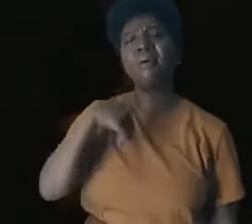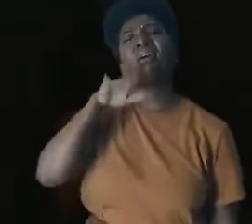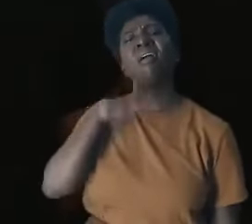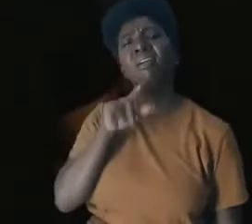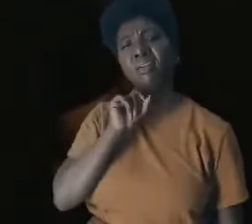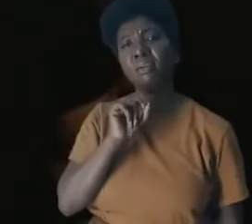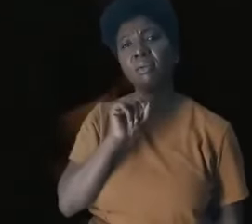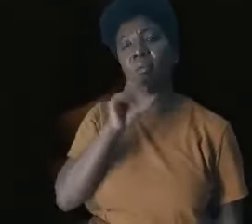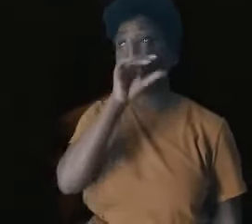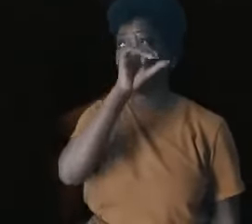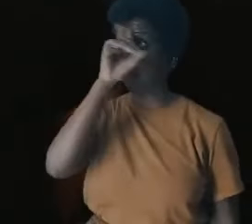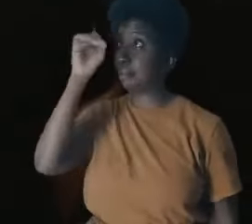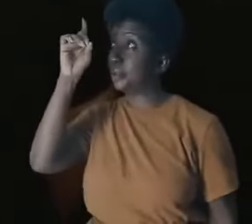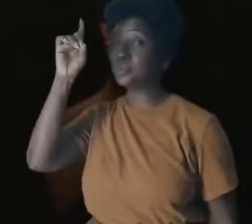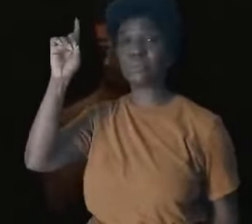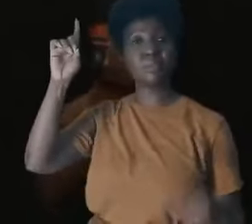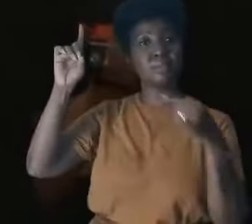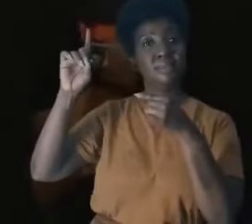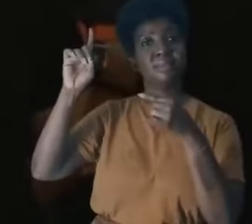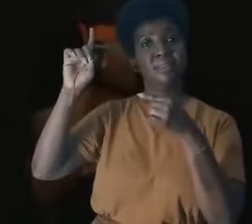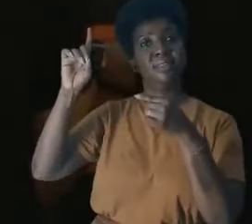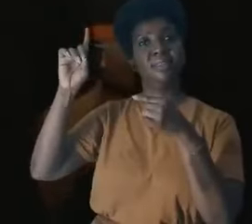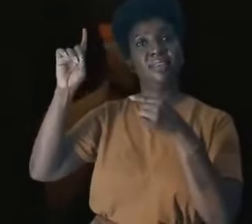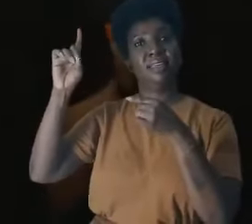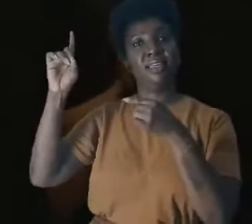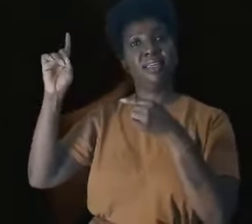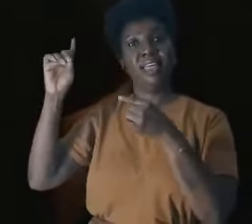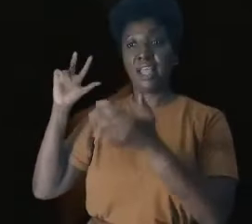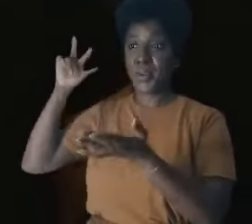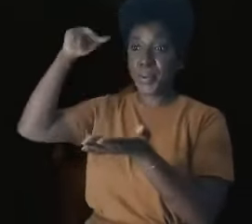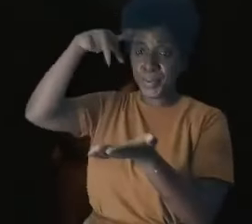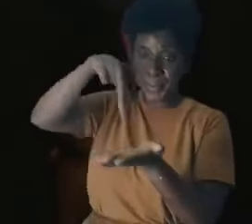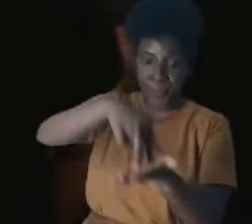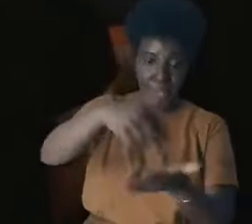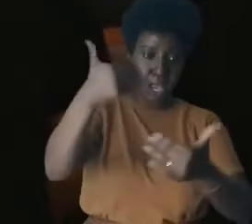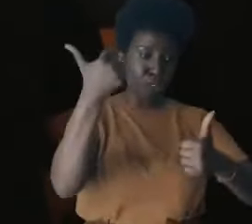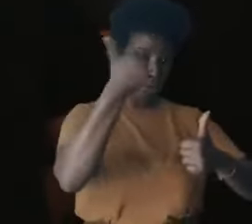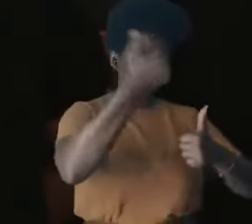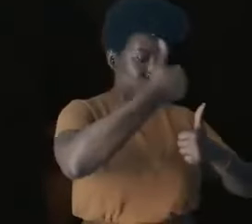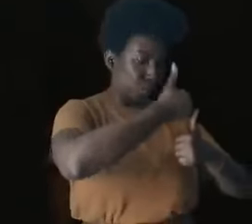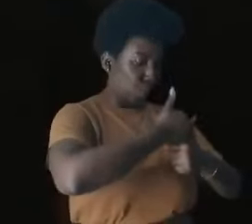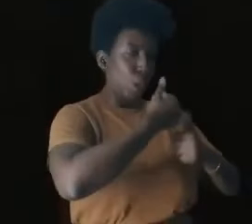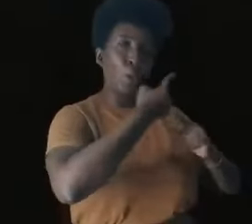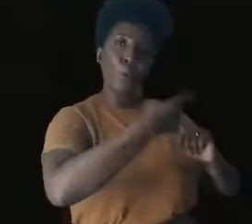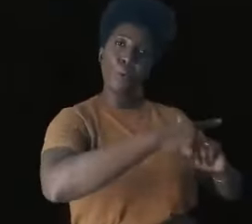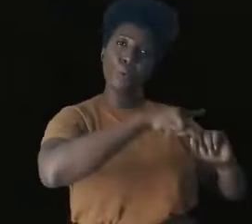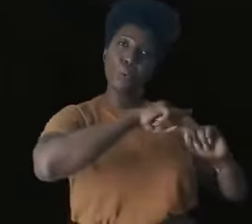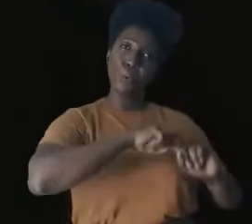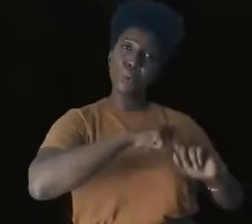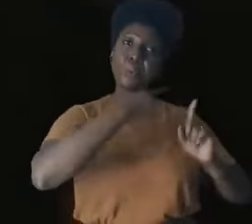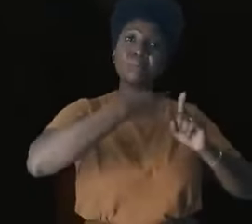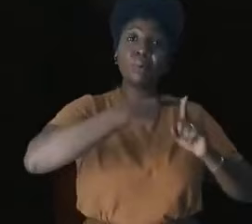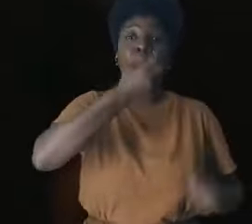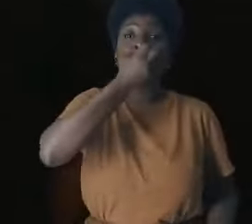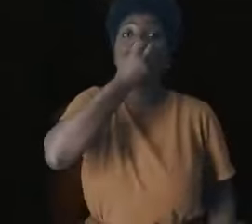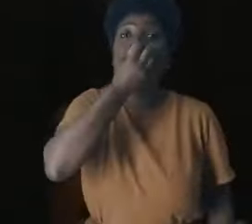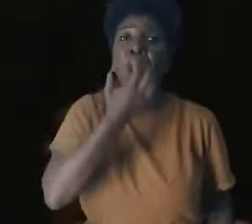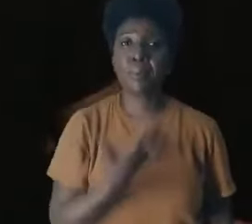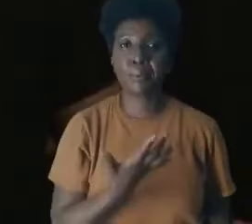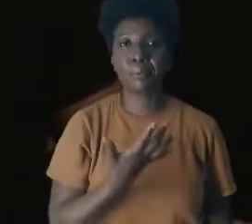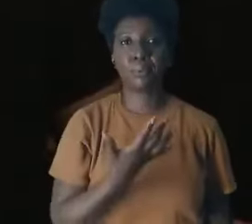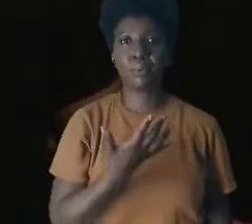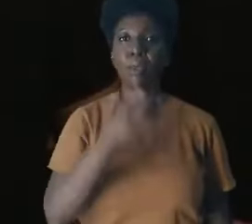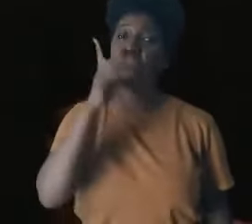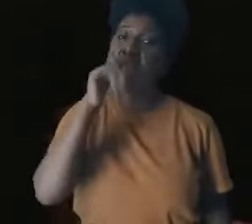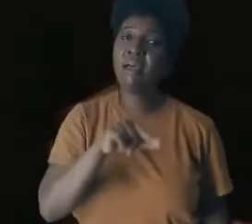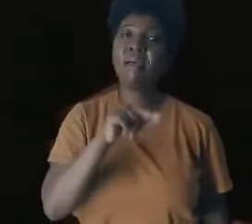Que Deus deu seu Filho por nós, por causa da sua bondade e misericórdia? É